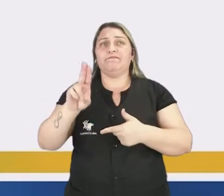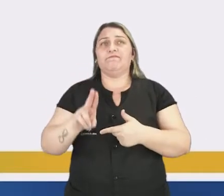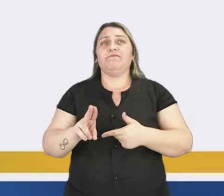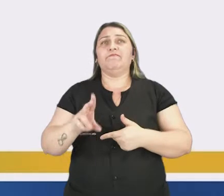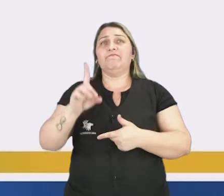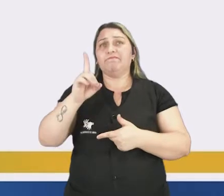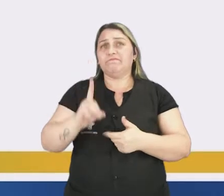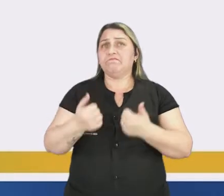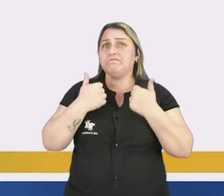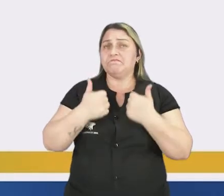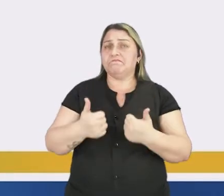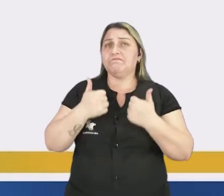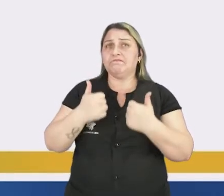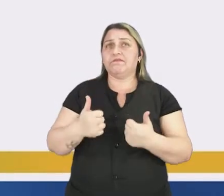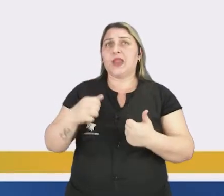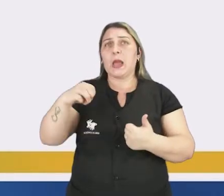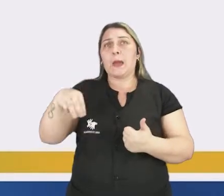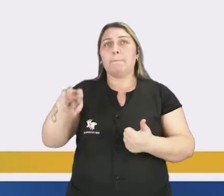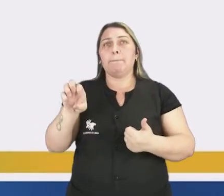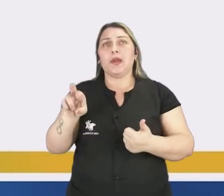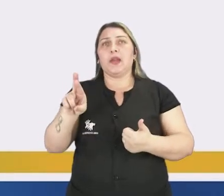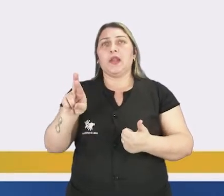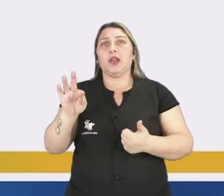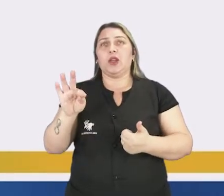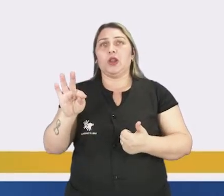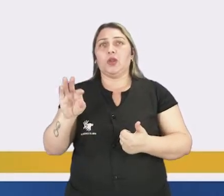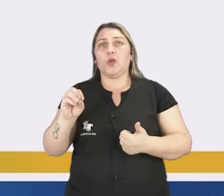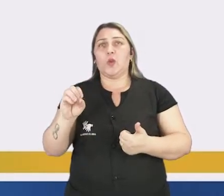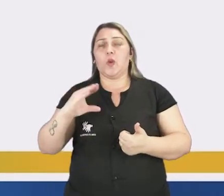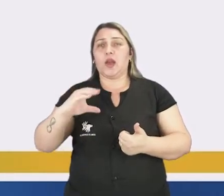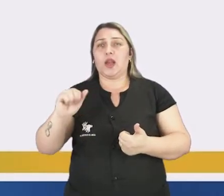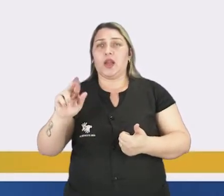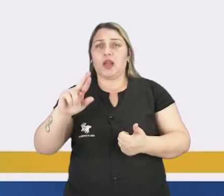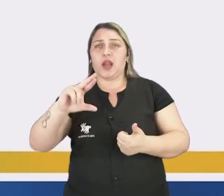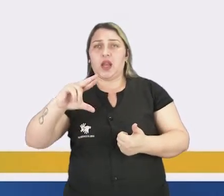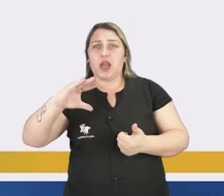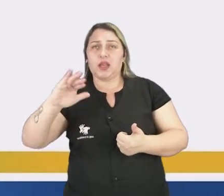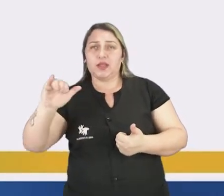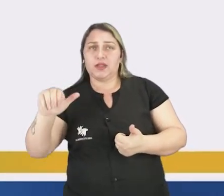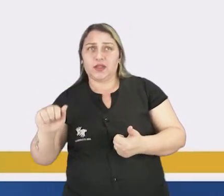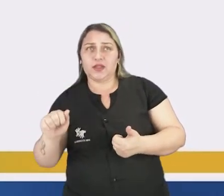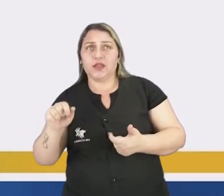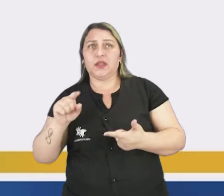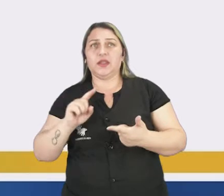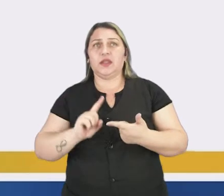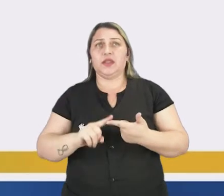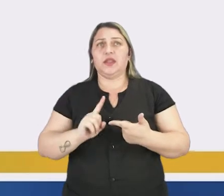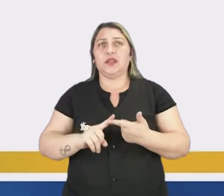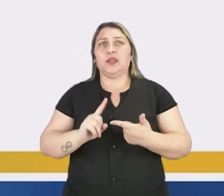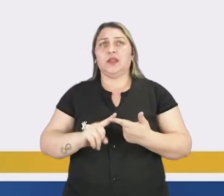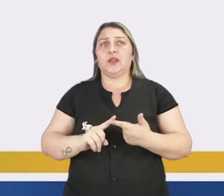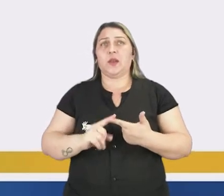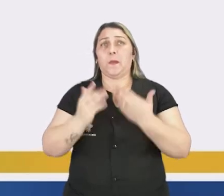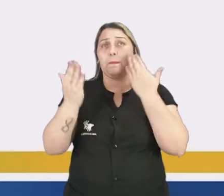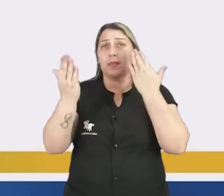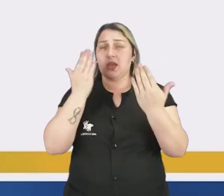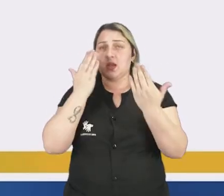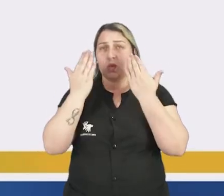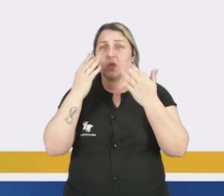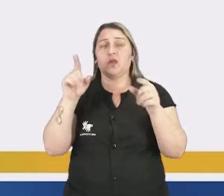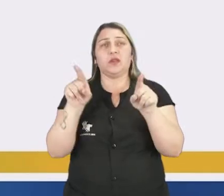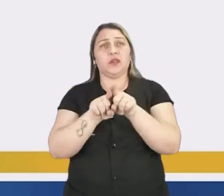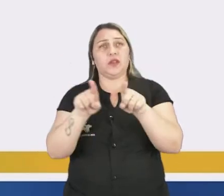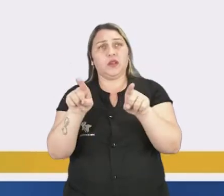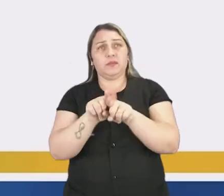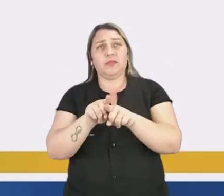direito positivo, a meritocracia, certo? A alienação do consumo passa pelo esse termo psicológico, né? Ou